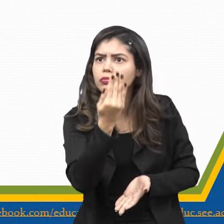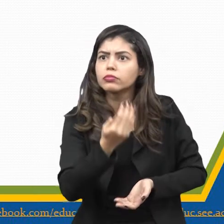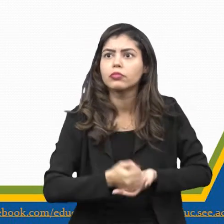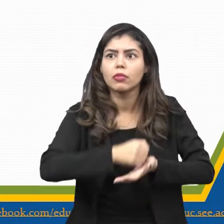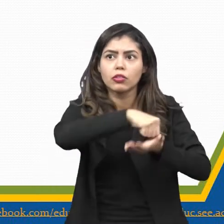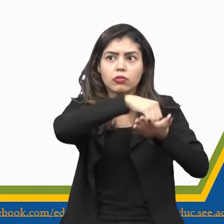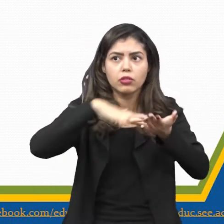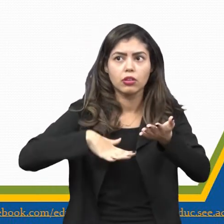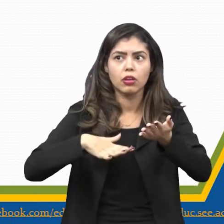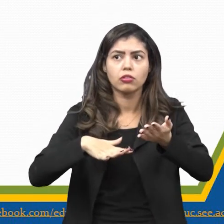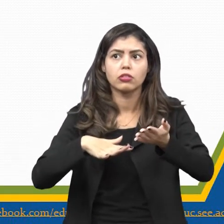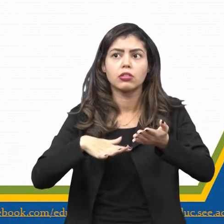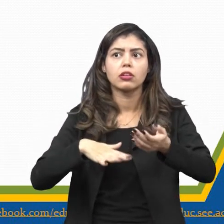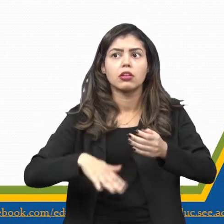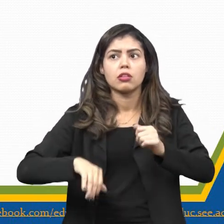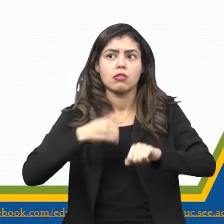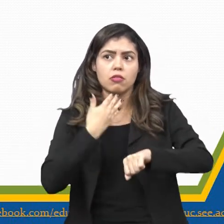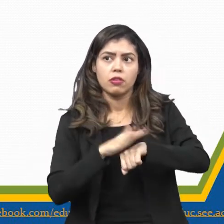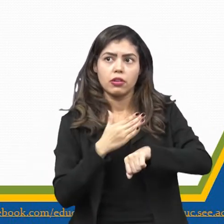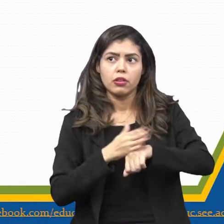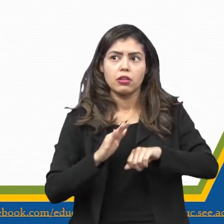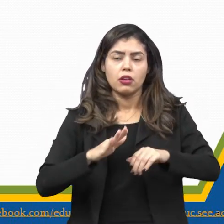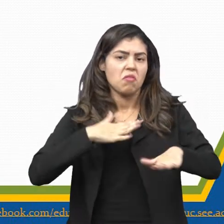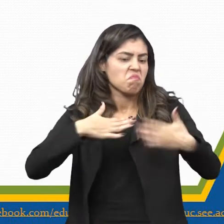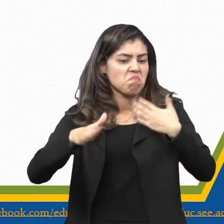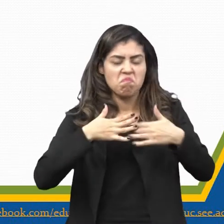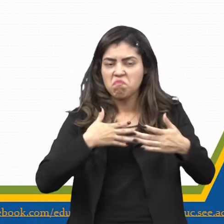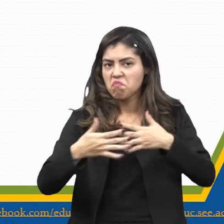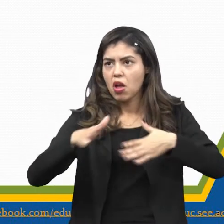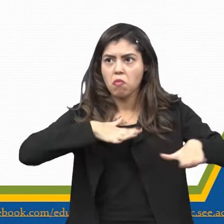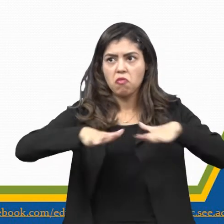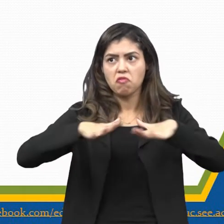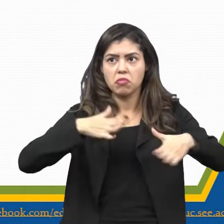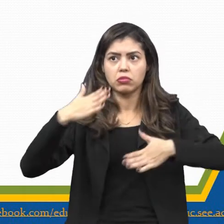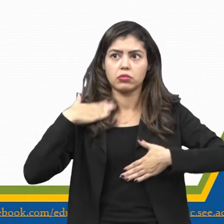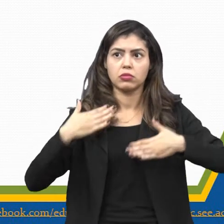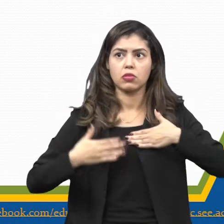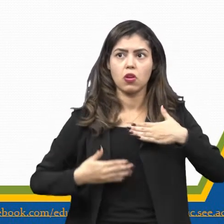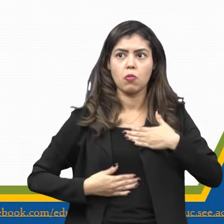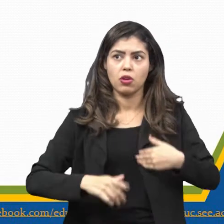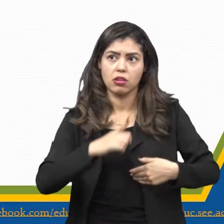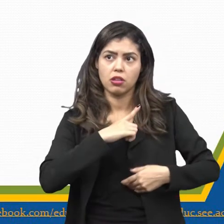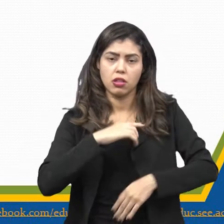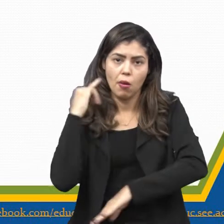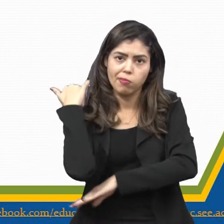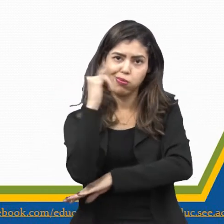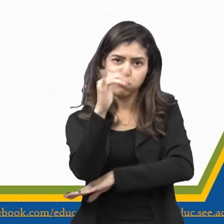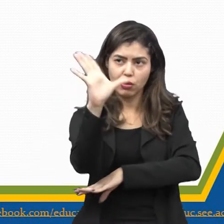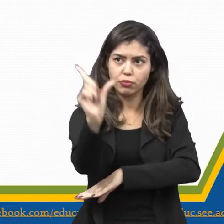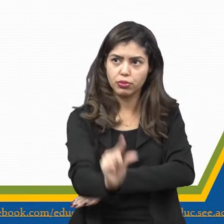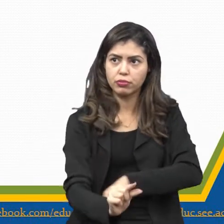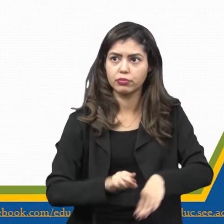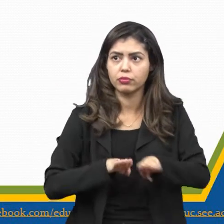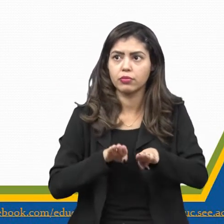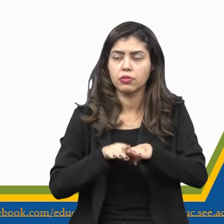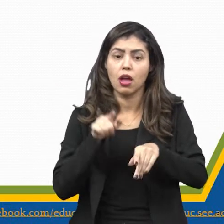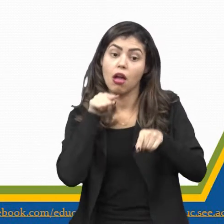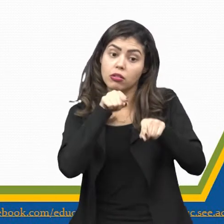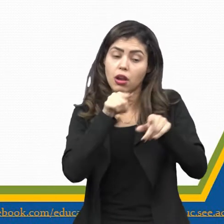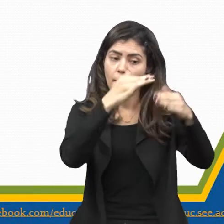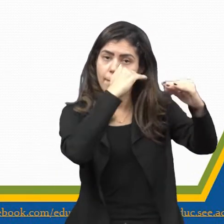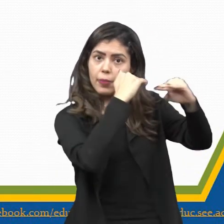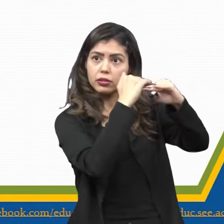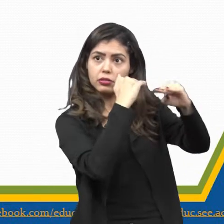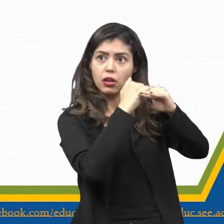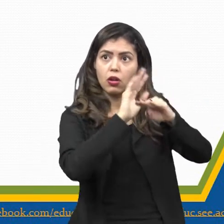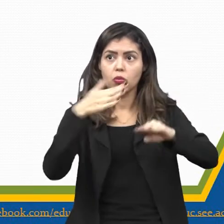Atividade física é qualquer tipo de movimento corporal que resulta no gasto de energia acima daquele considerado padrão quando o